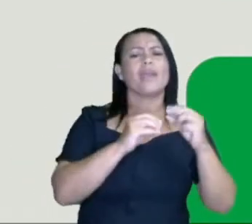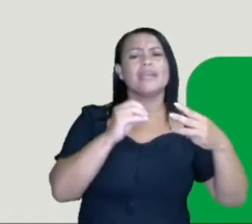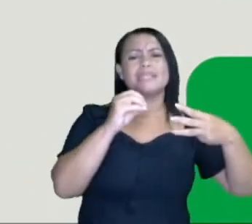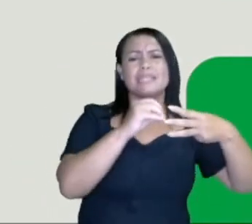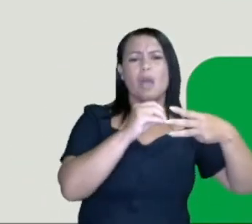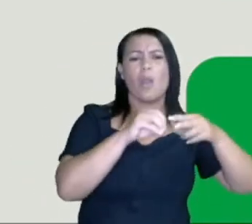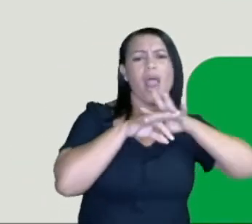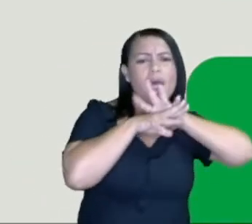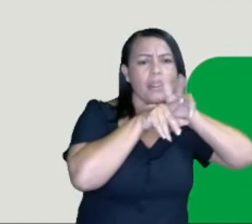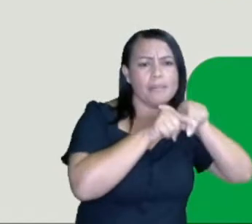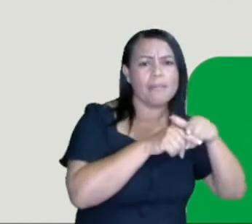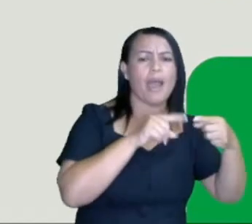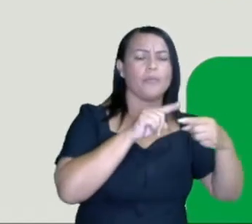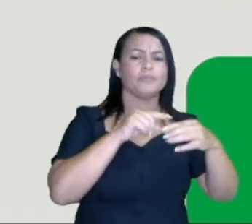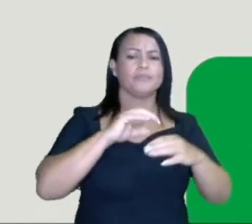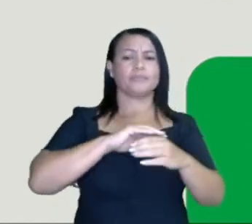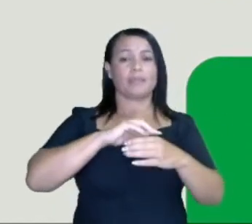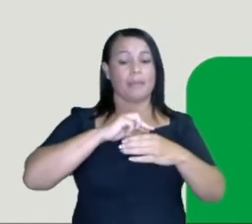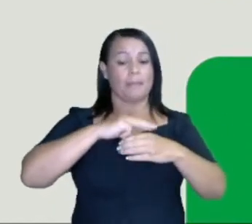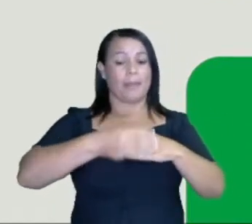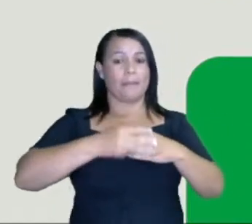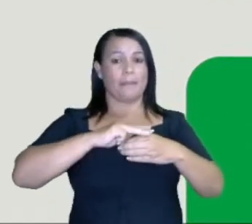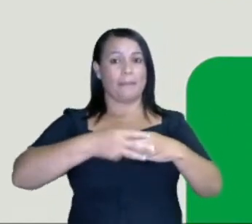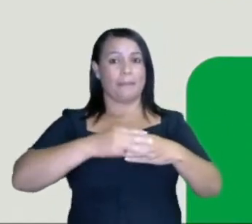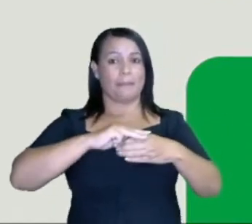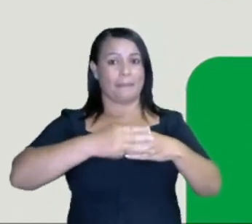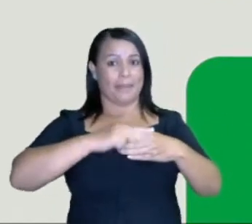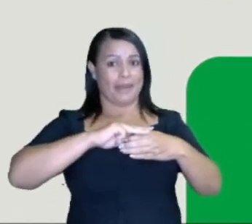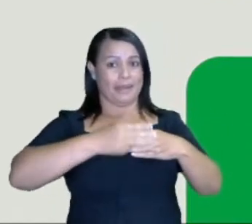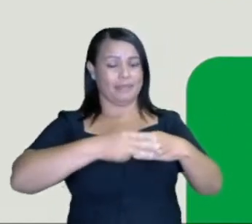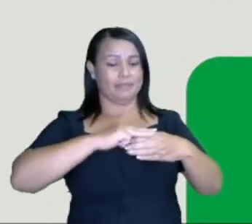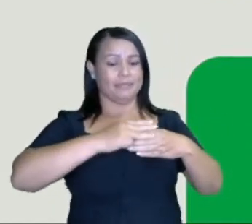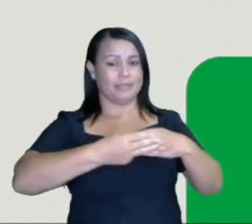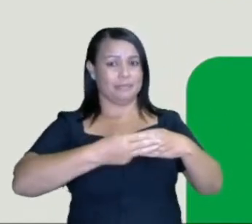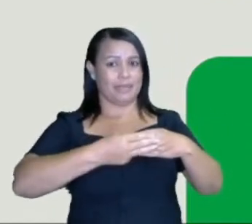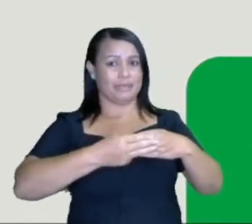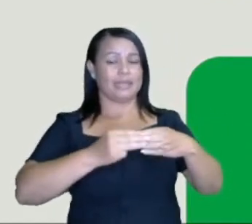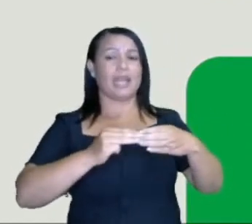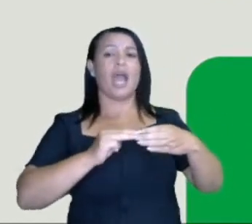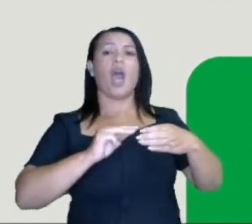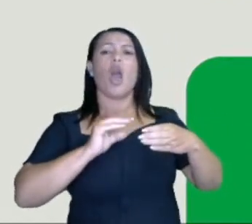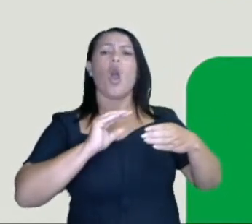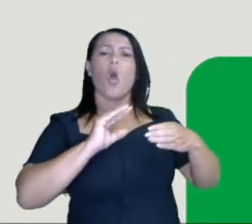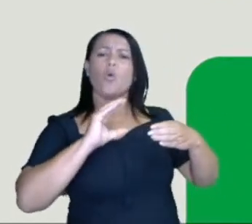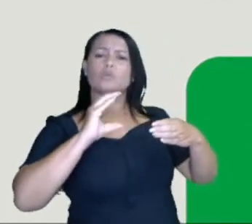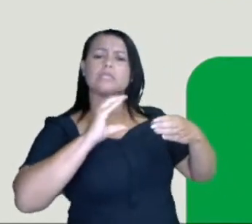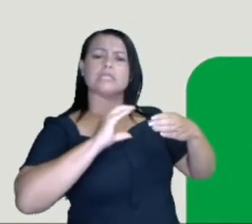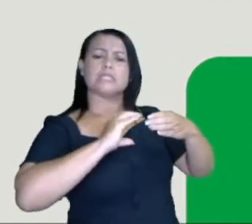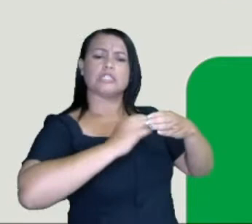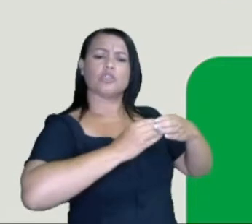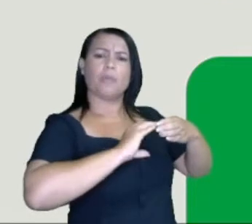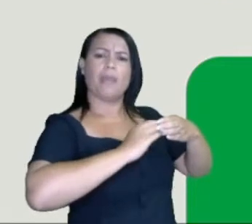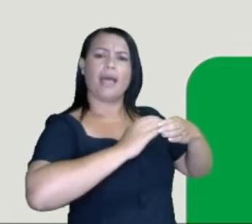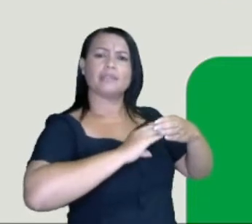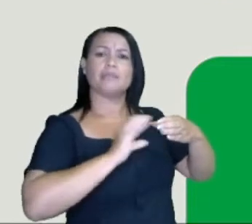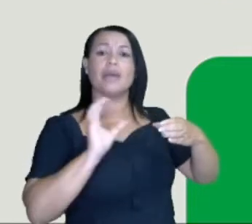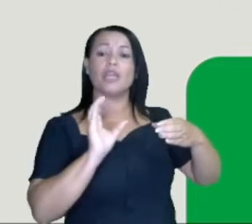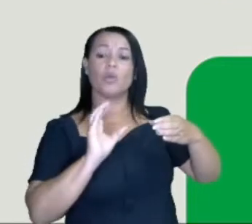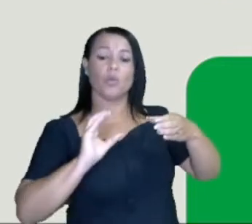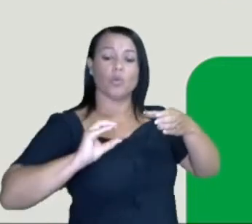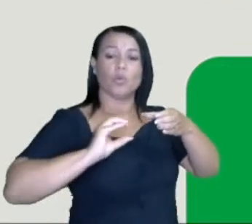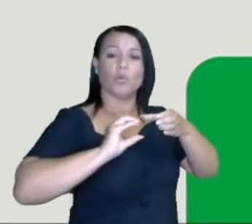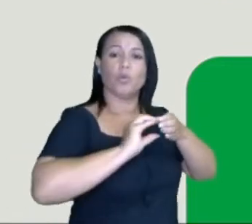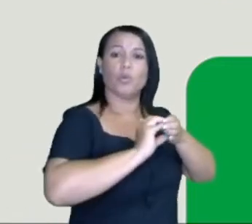dividida em membrana plasmática, que recobre a célula, o citoplasma, que preenche a célula, e o núcleo,